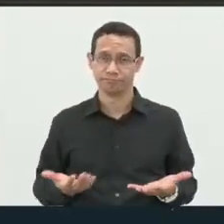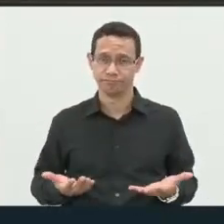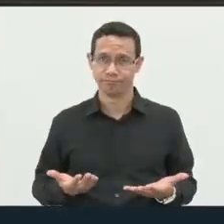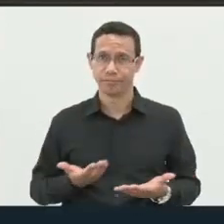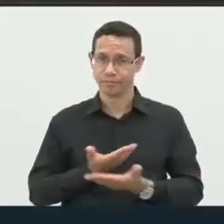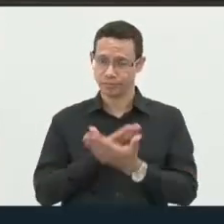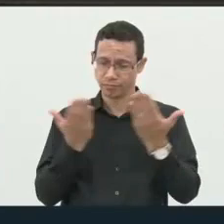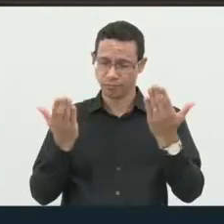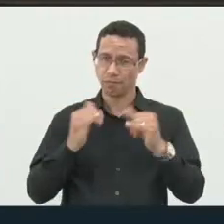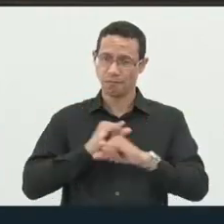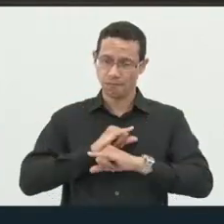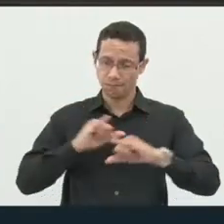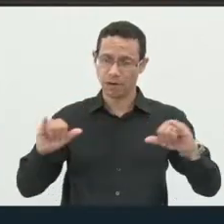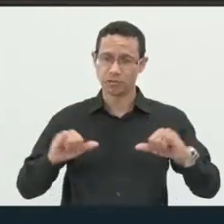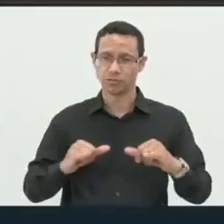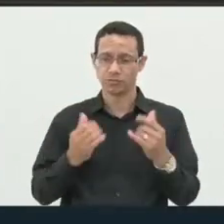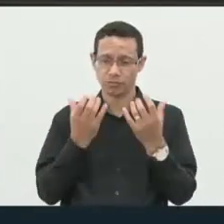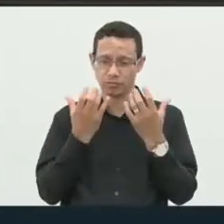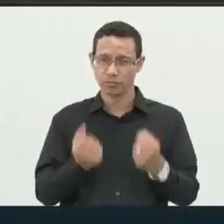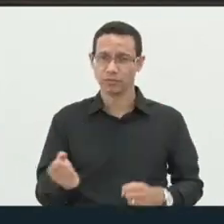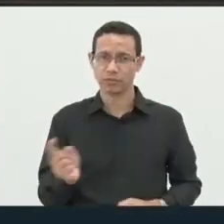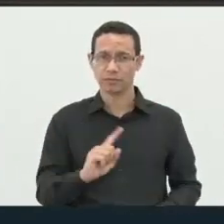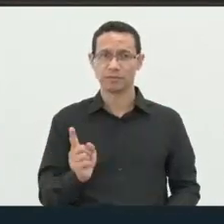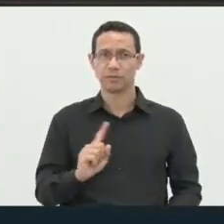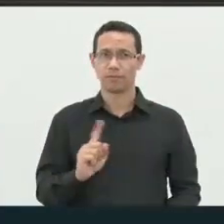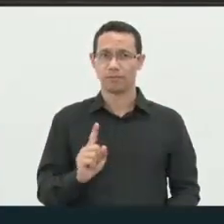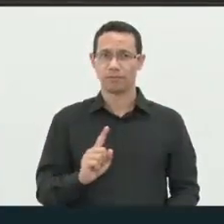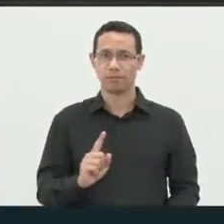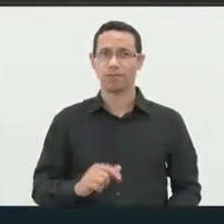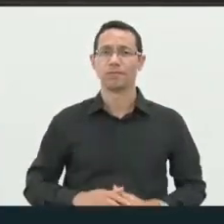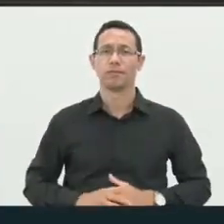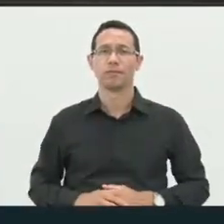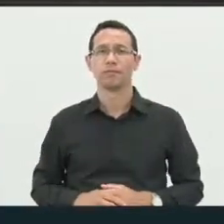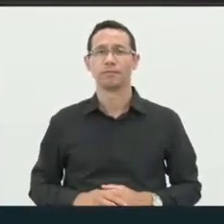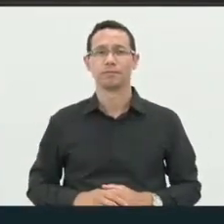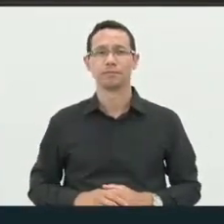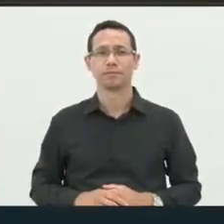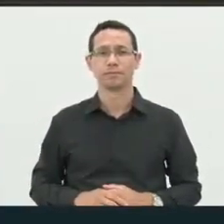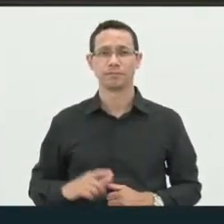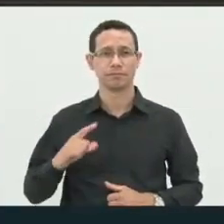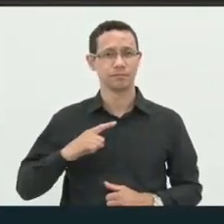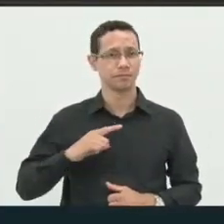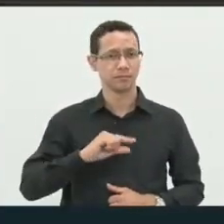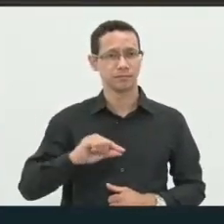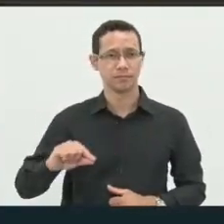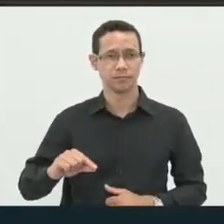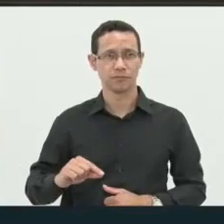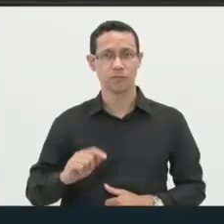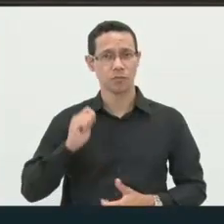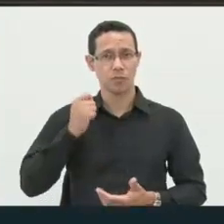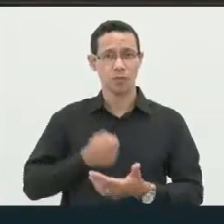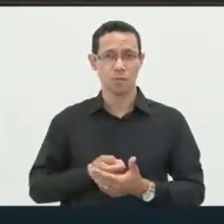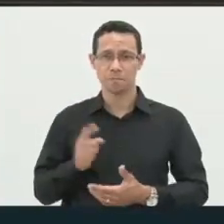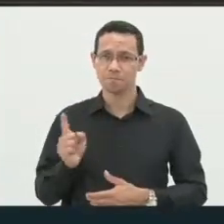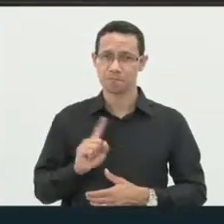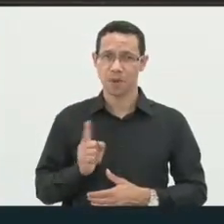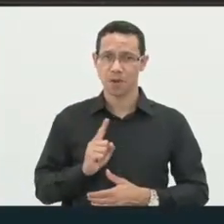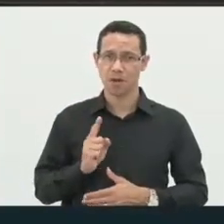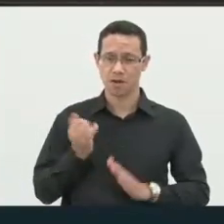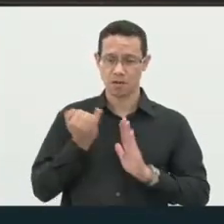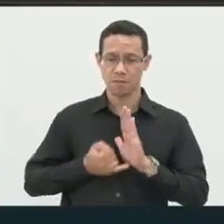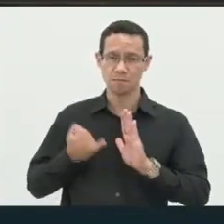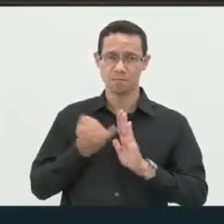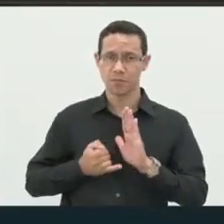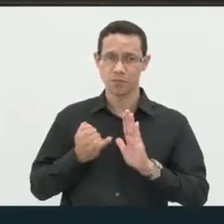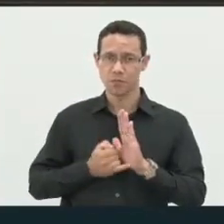basta dar um basta ali a Gru que dizem que não paga impostos na